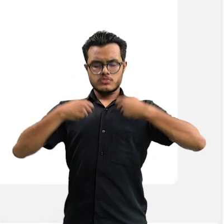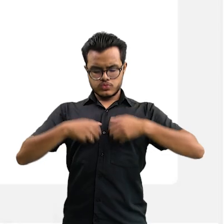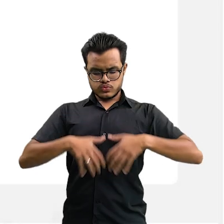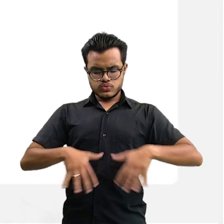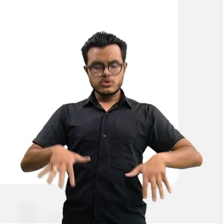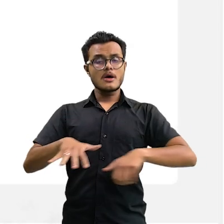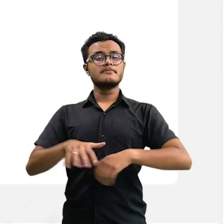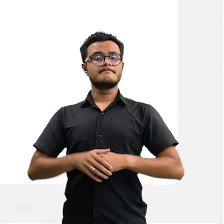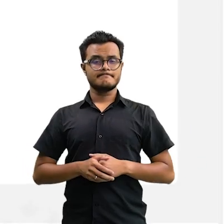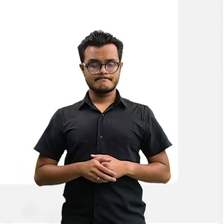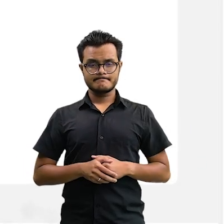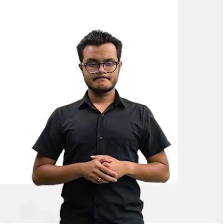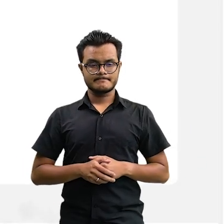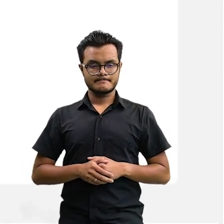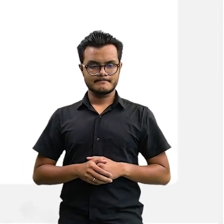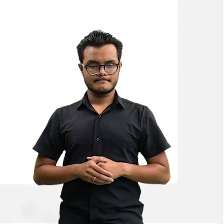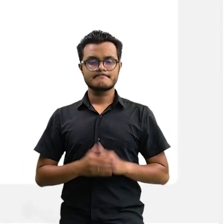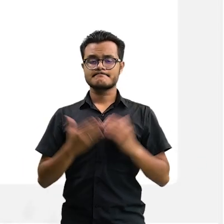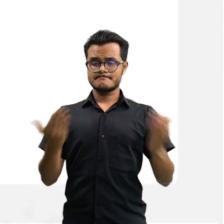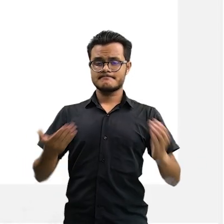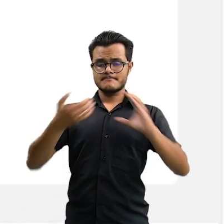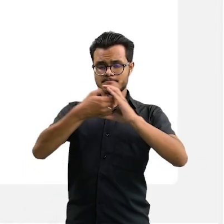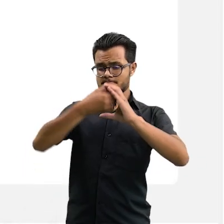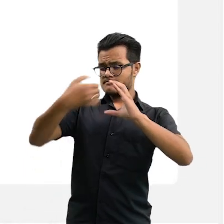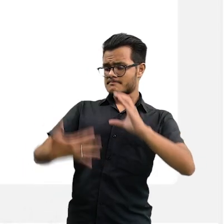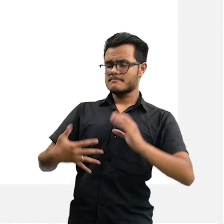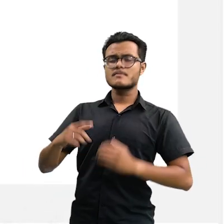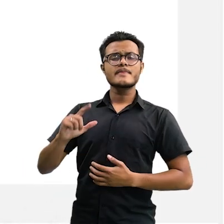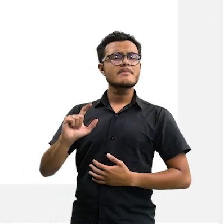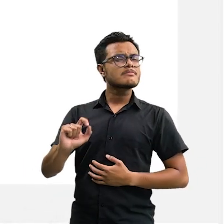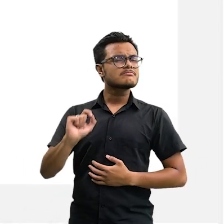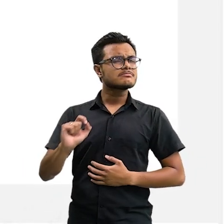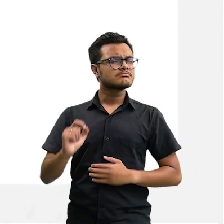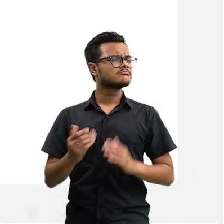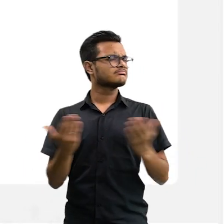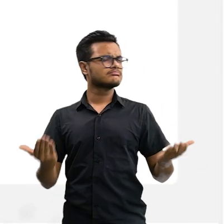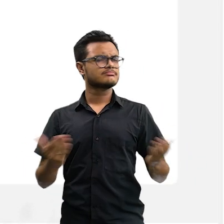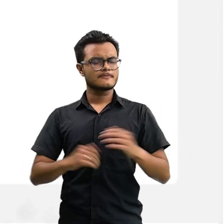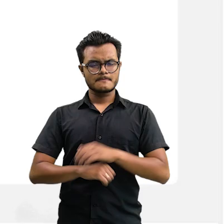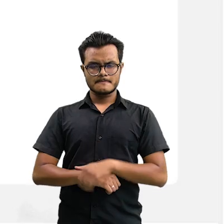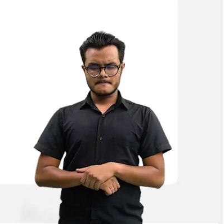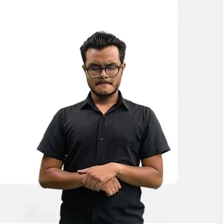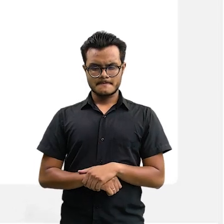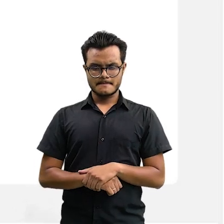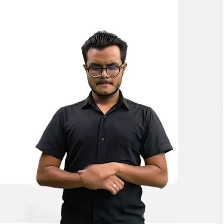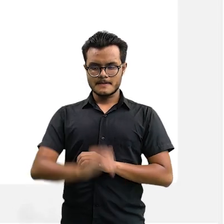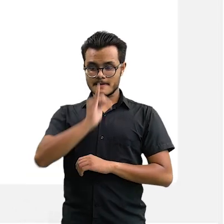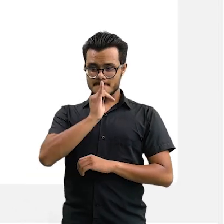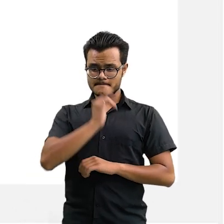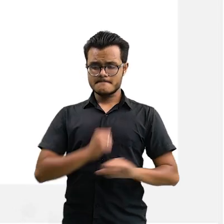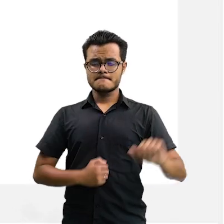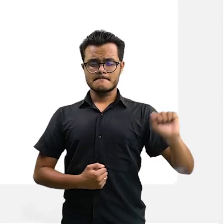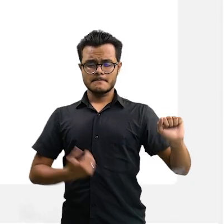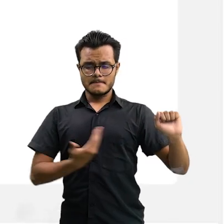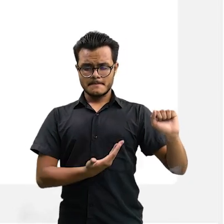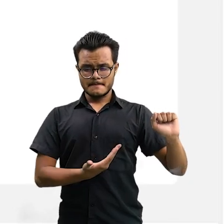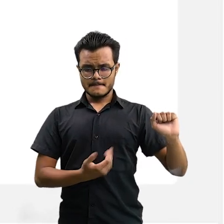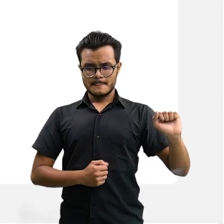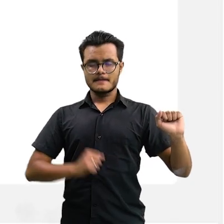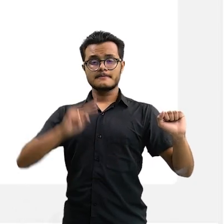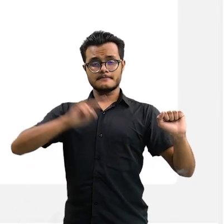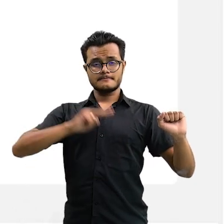tecidos do corpo. Sobre as estruturas citadas, sabe-se que a hemoglobina é uma proteína de transporte,